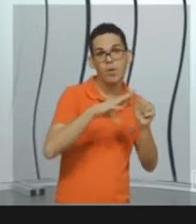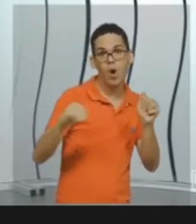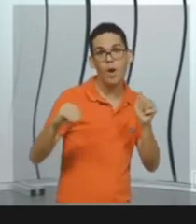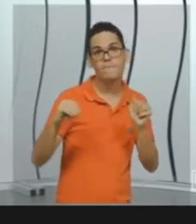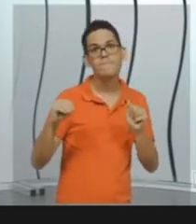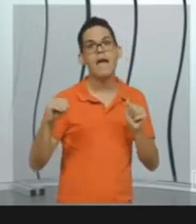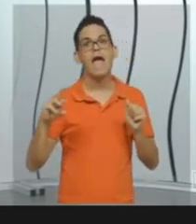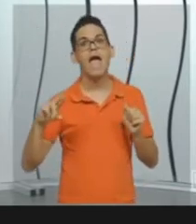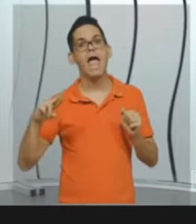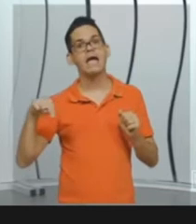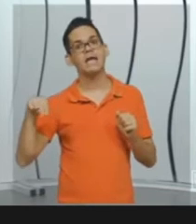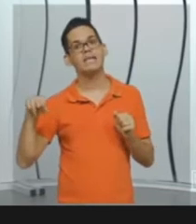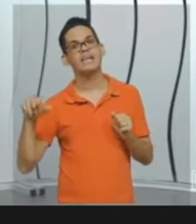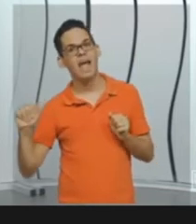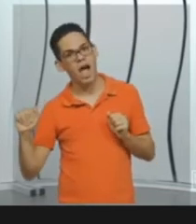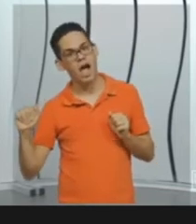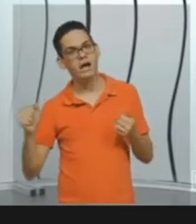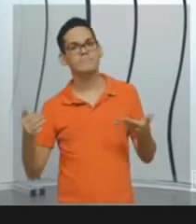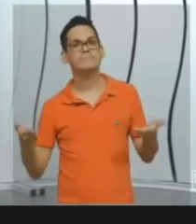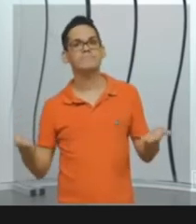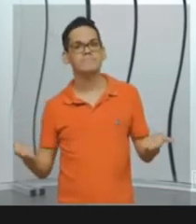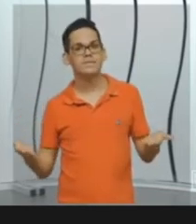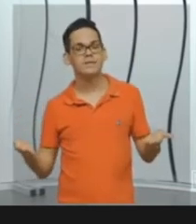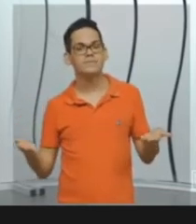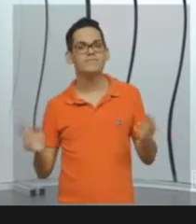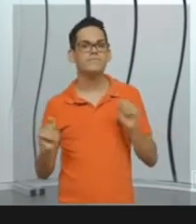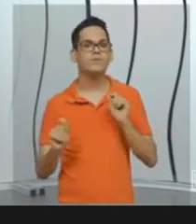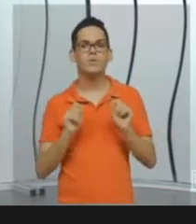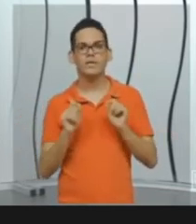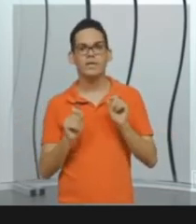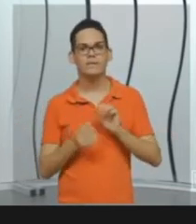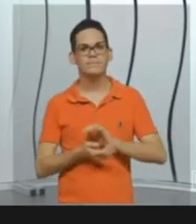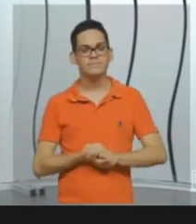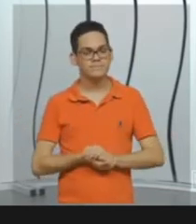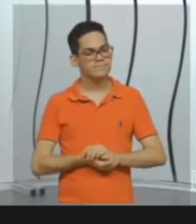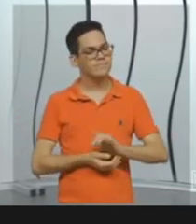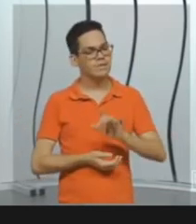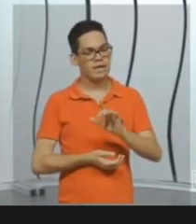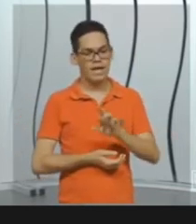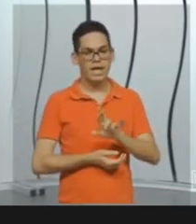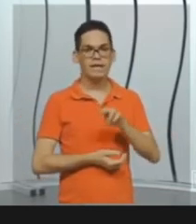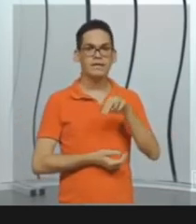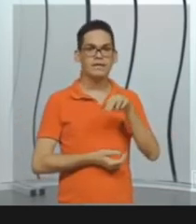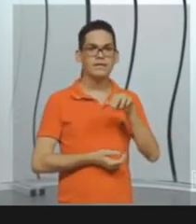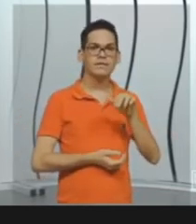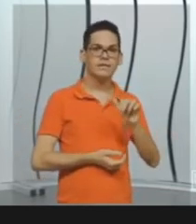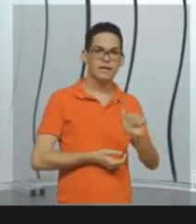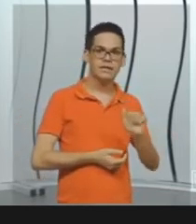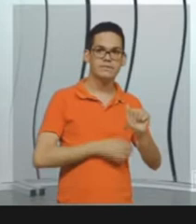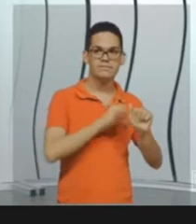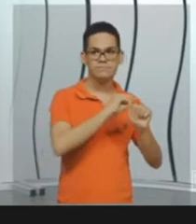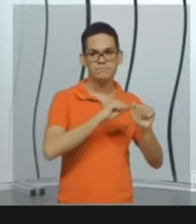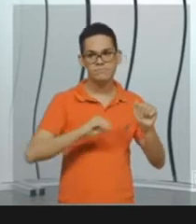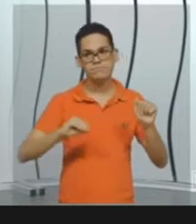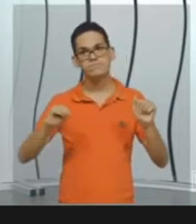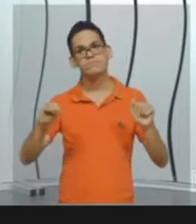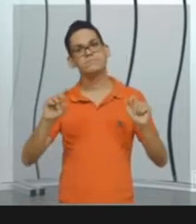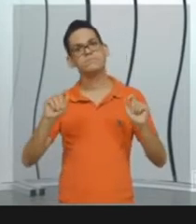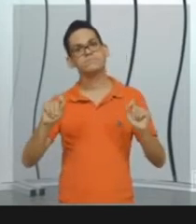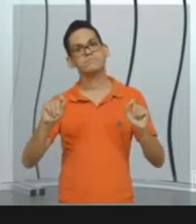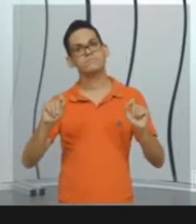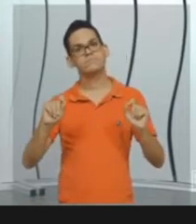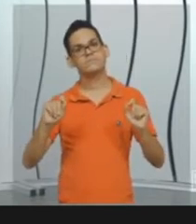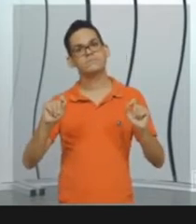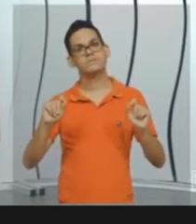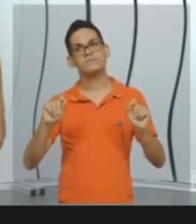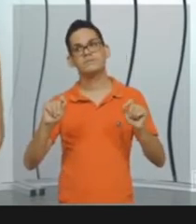tem no DNA, eles vão ser transcritos, eles vão ser transferidos para uma molécula